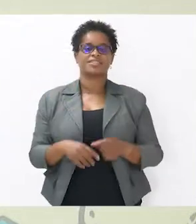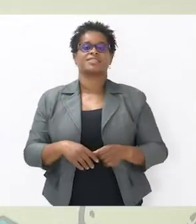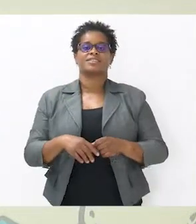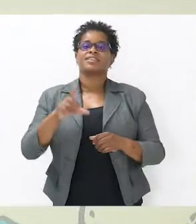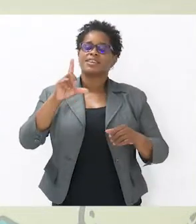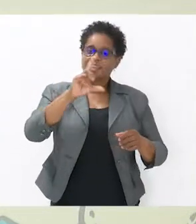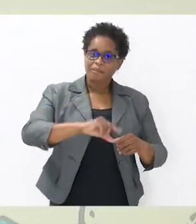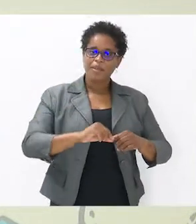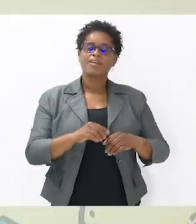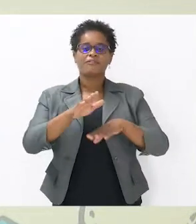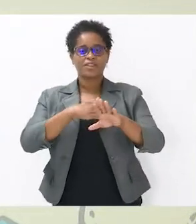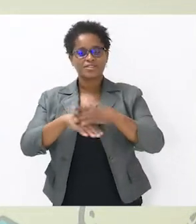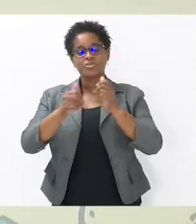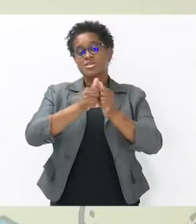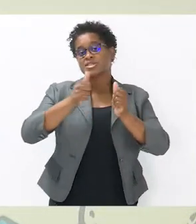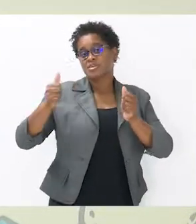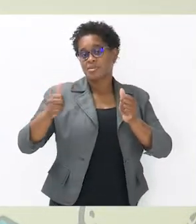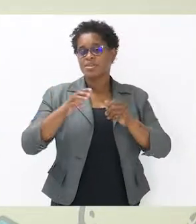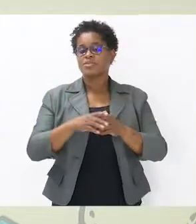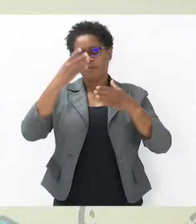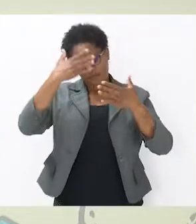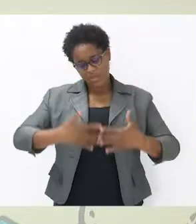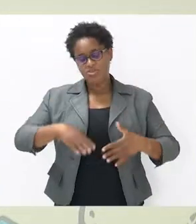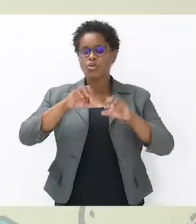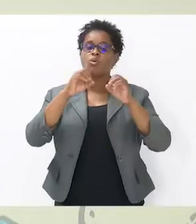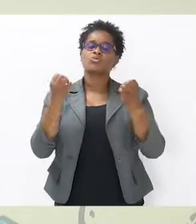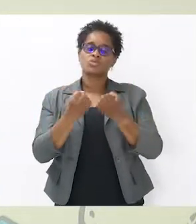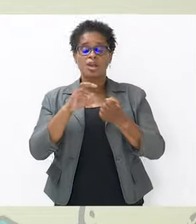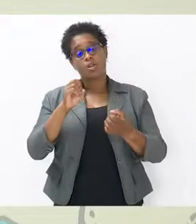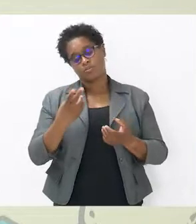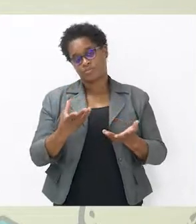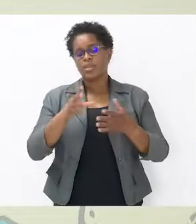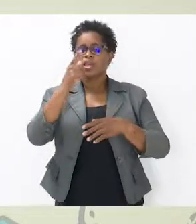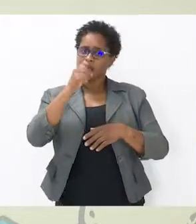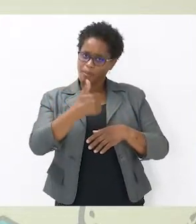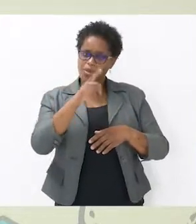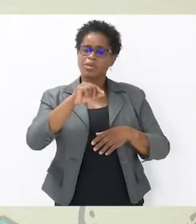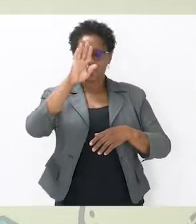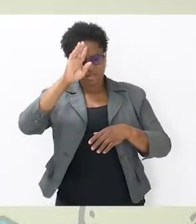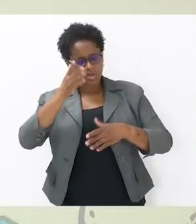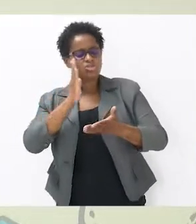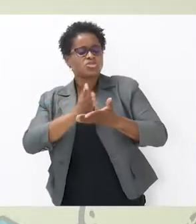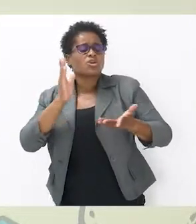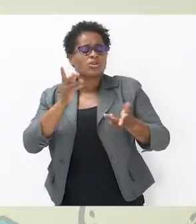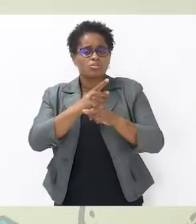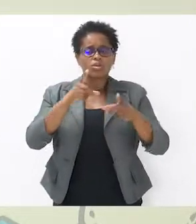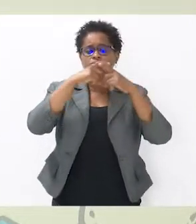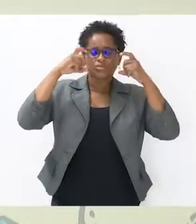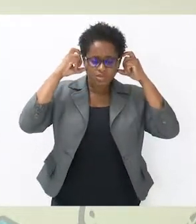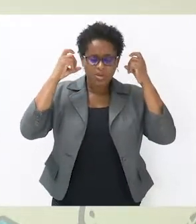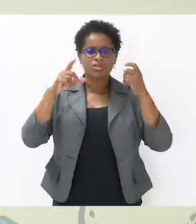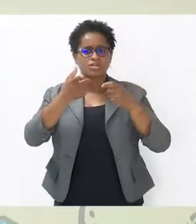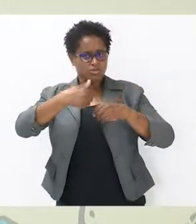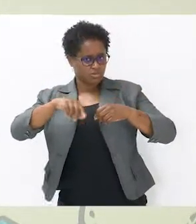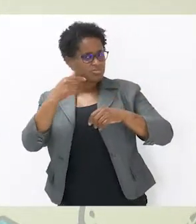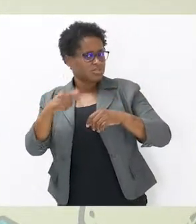máscara e ainda fazer o distanciamento físico ou social. É bom também saber que só pelo facto de usar a máscara